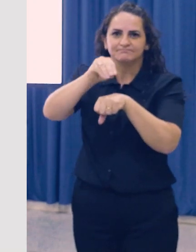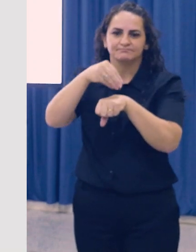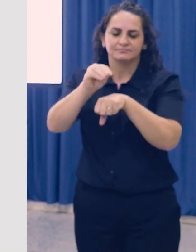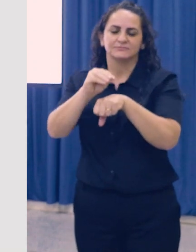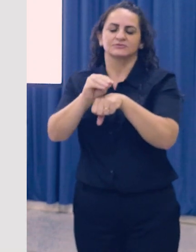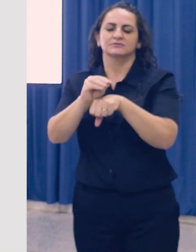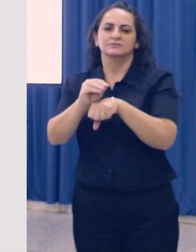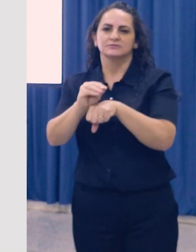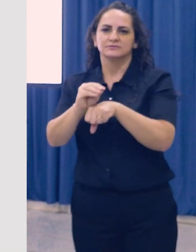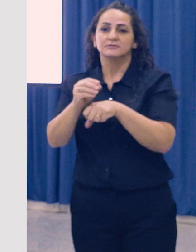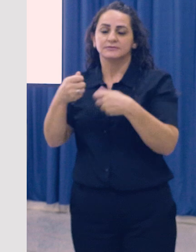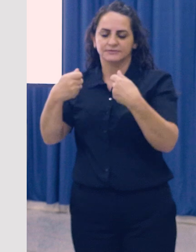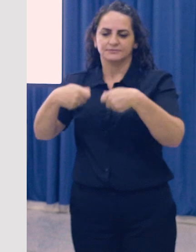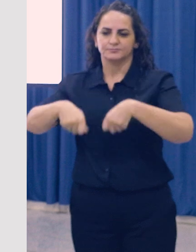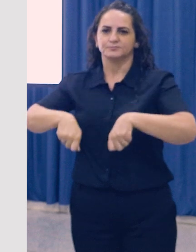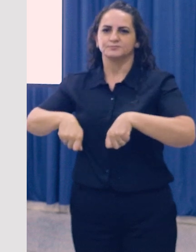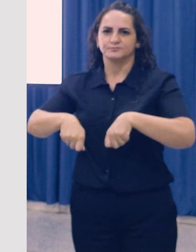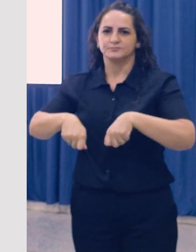para a gente